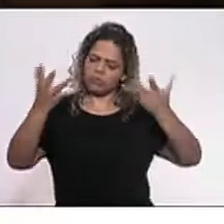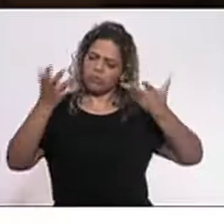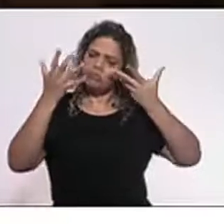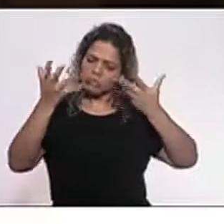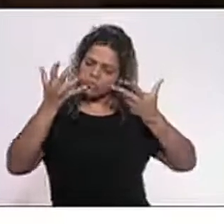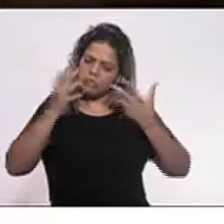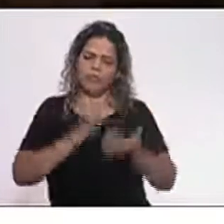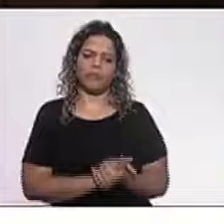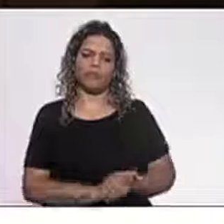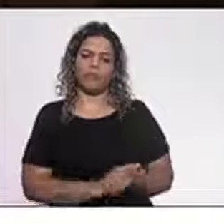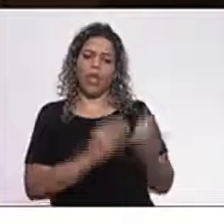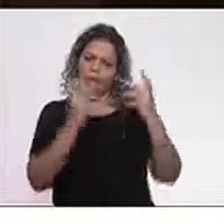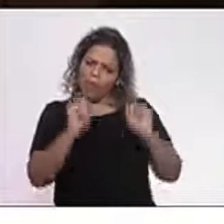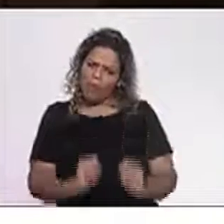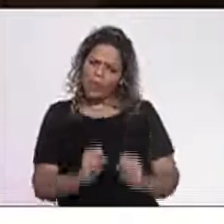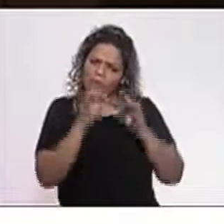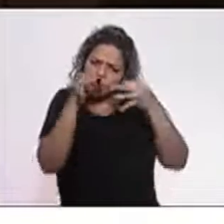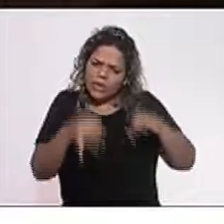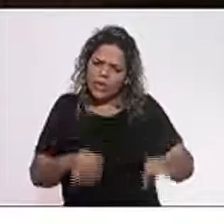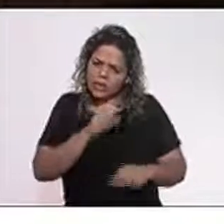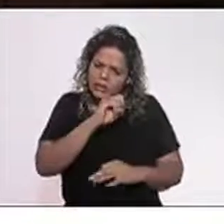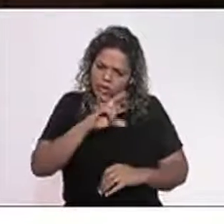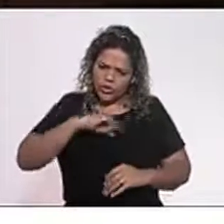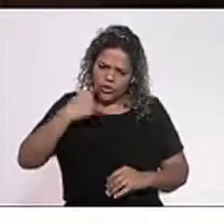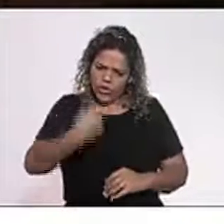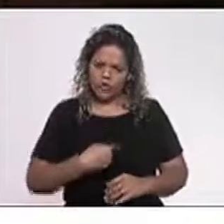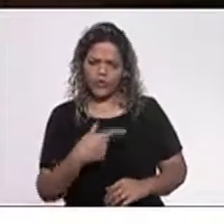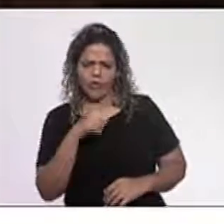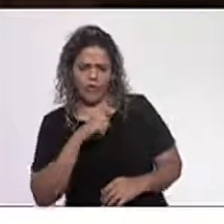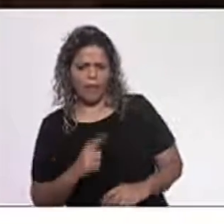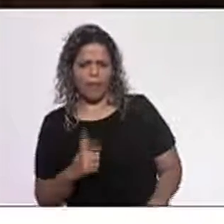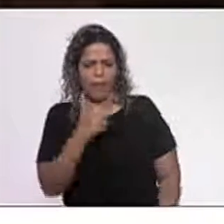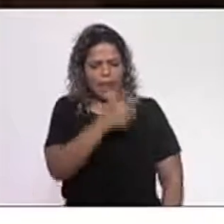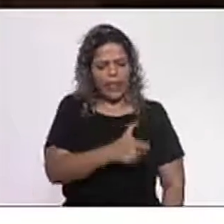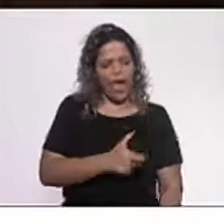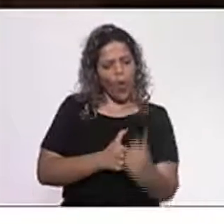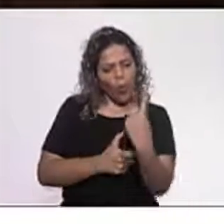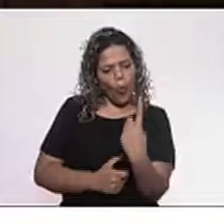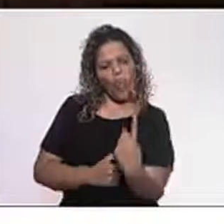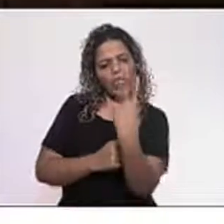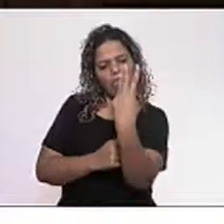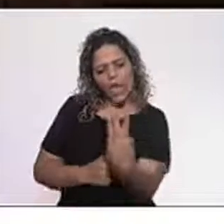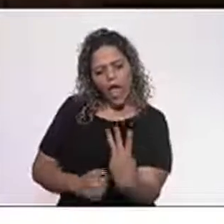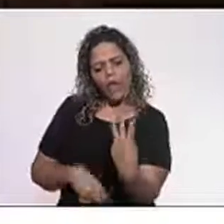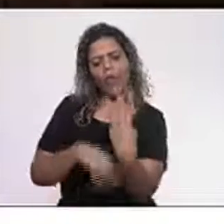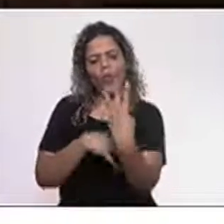queremos. E pode ter certeza, se nós tivermos que matar